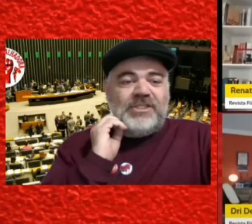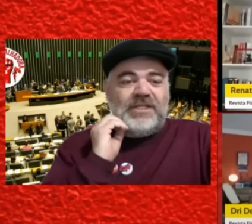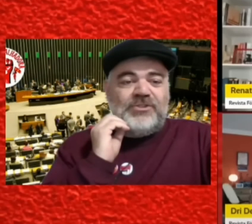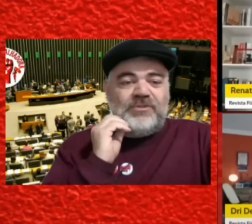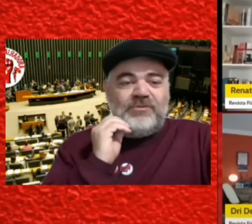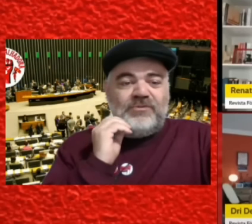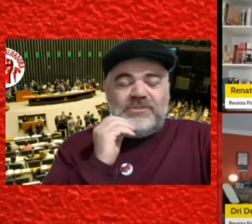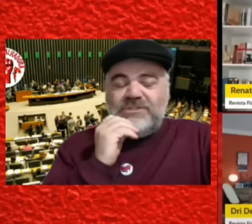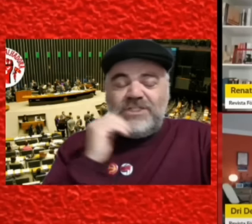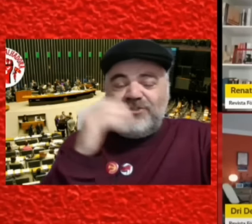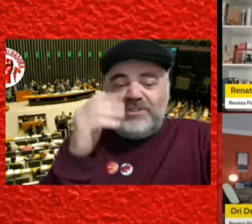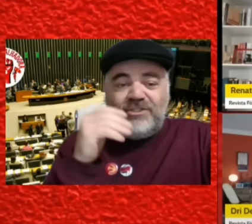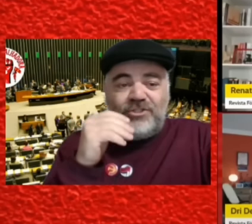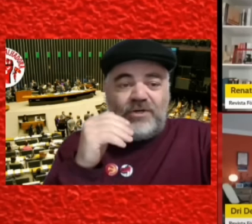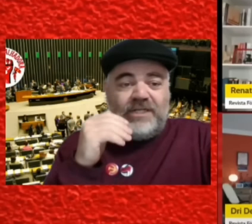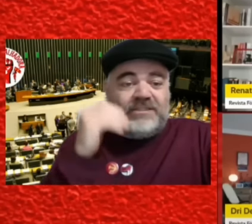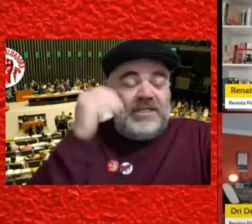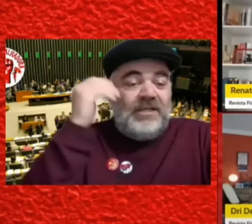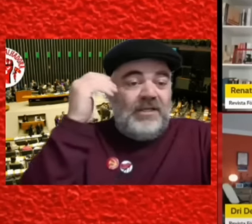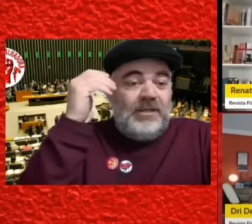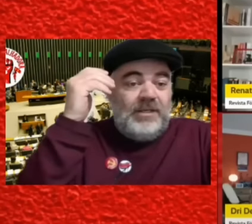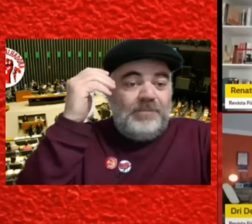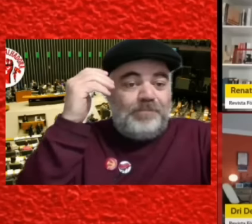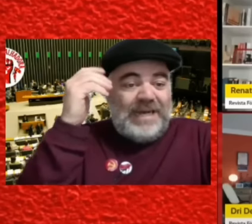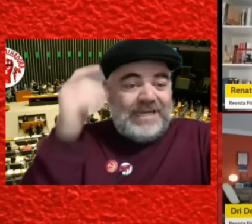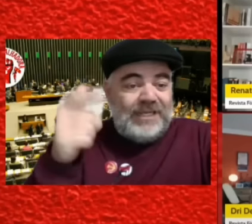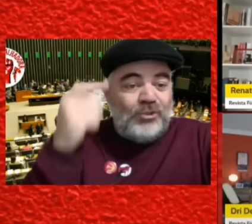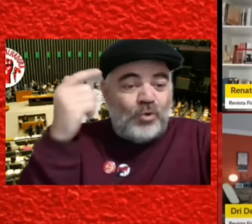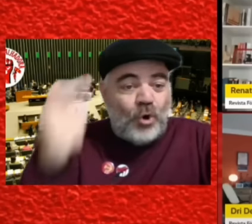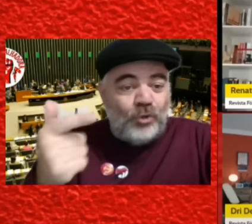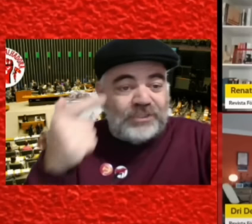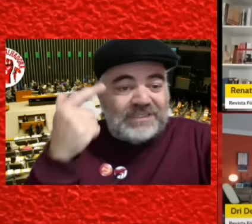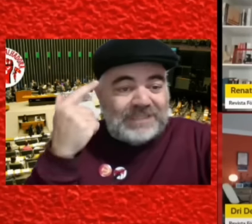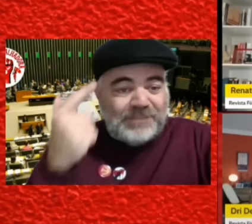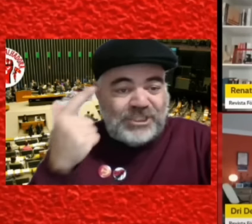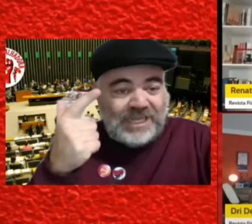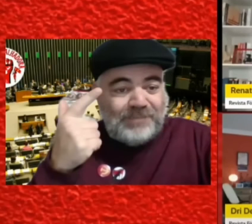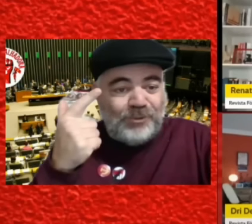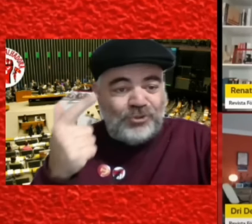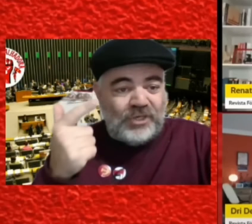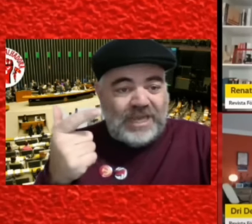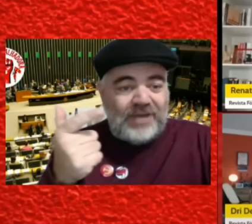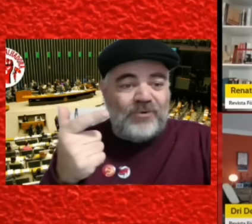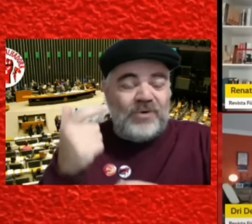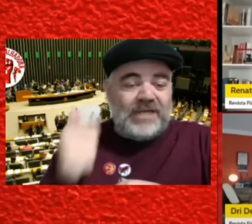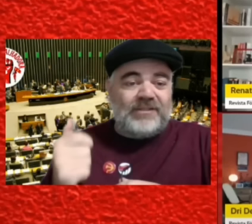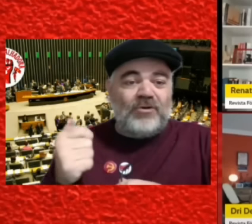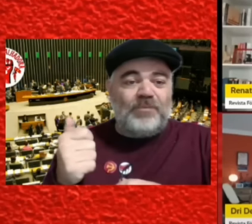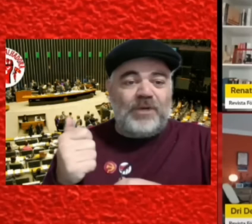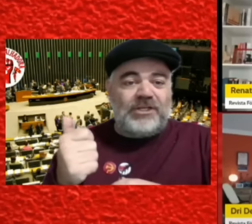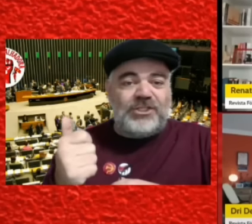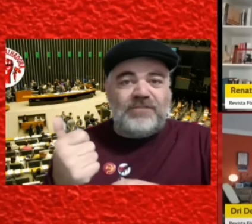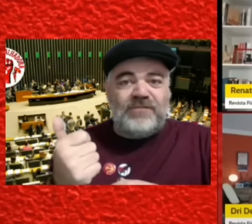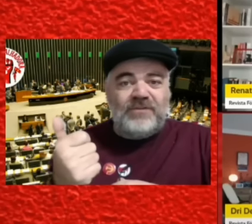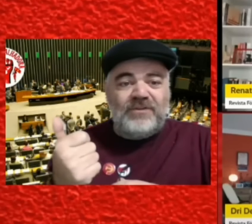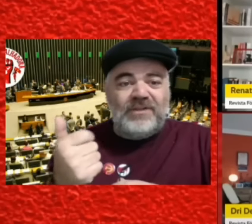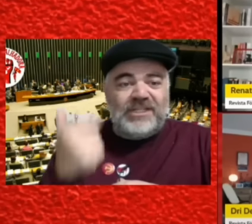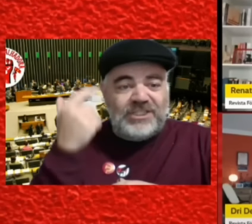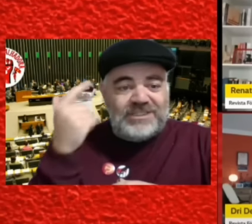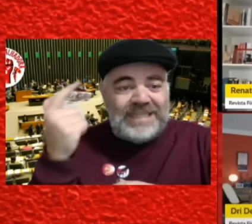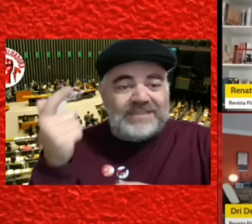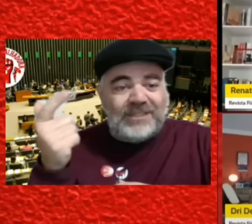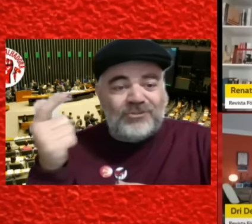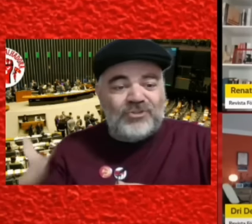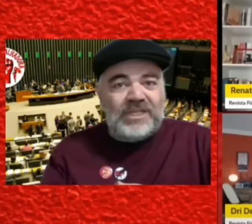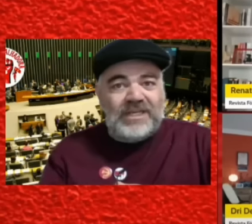gabinete de ajudantes de ordens, pagando contas da Michelle Bolsonaro com cartão corporativo. A